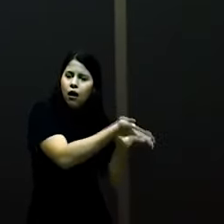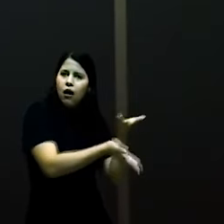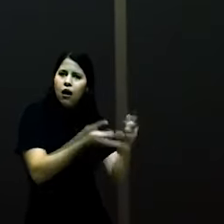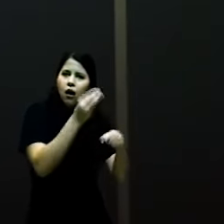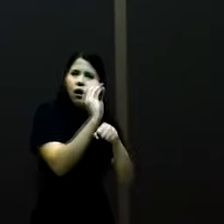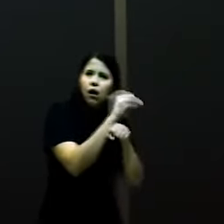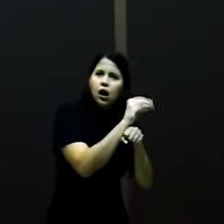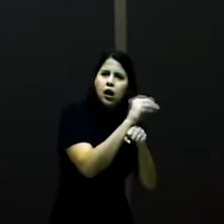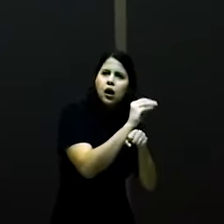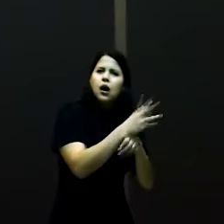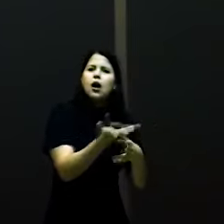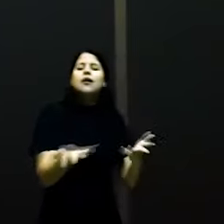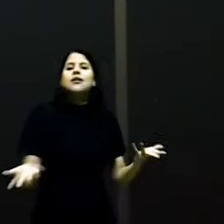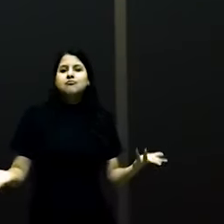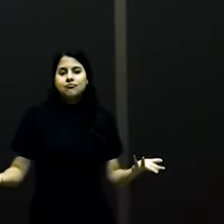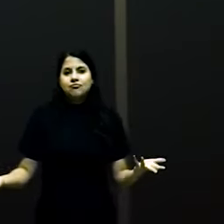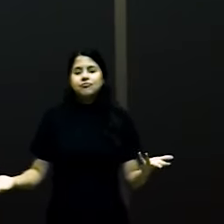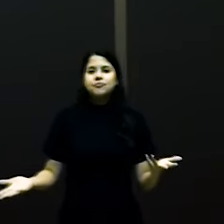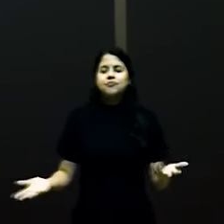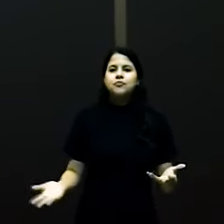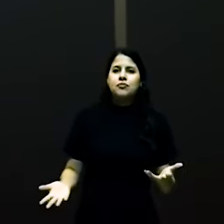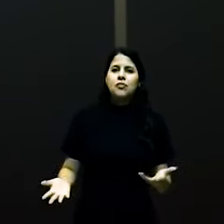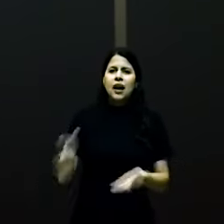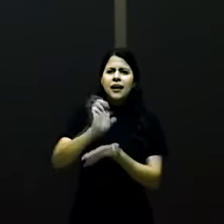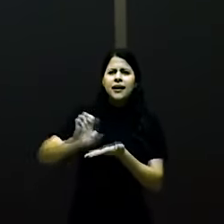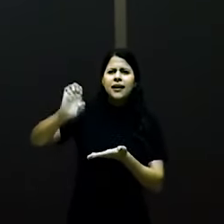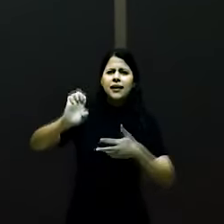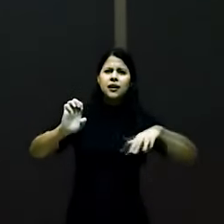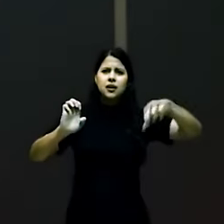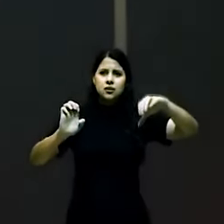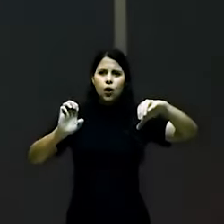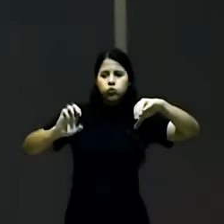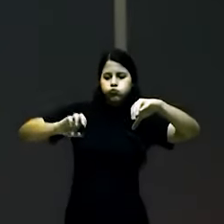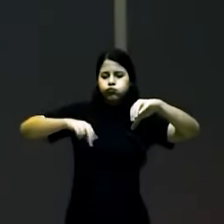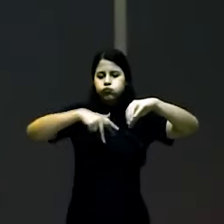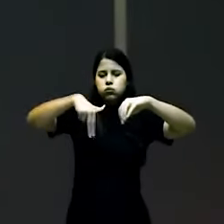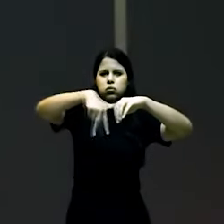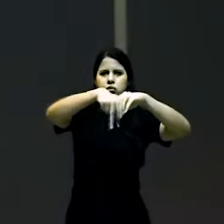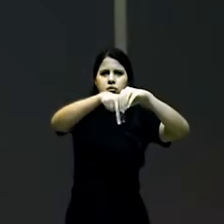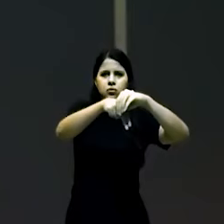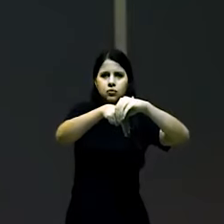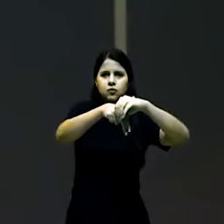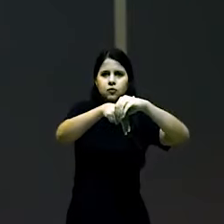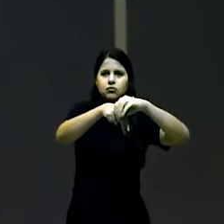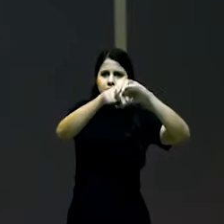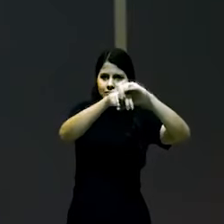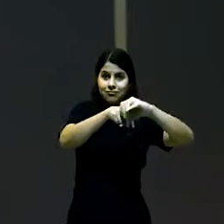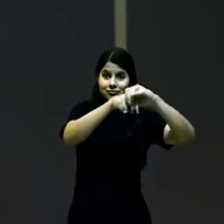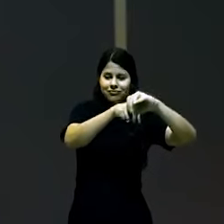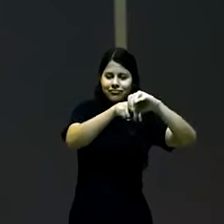preparando. E quando Elias entra na caverna, ah, essa palavra é maravilhosa.